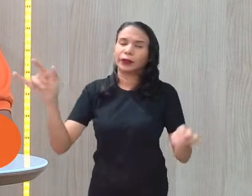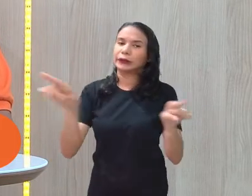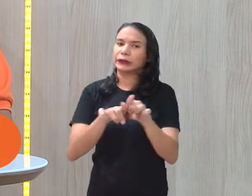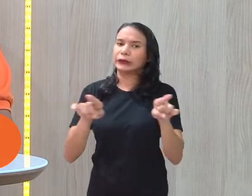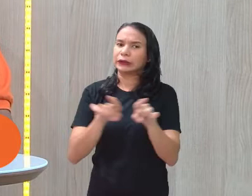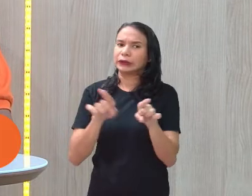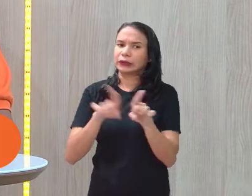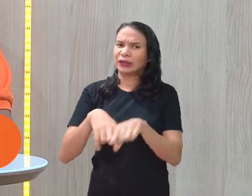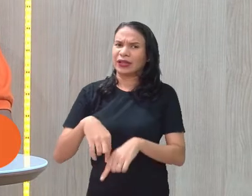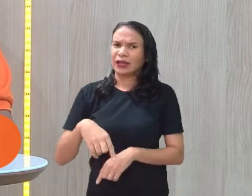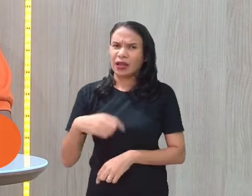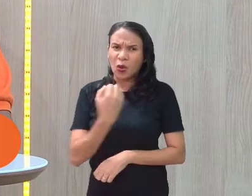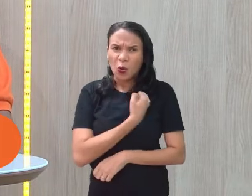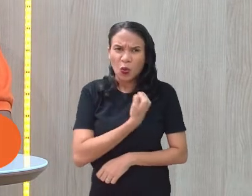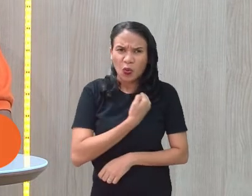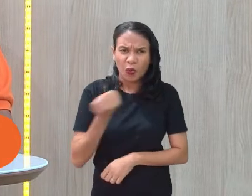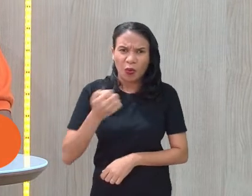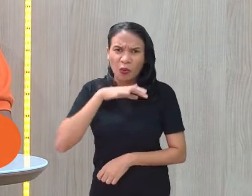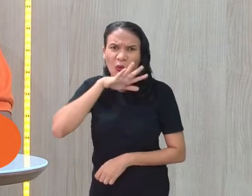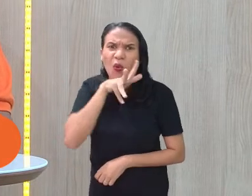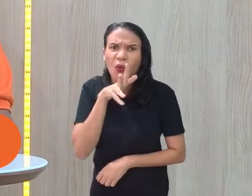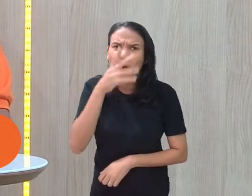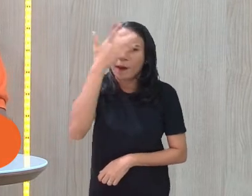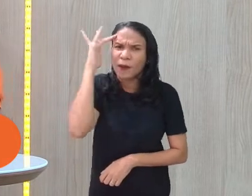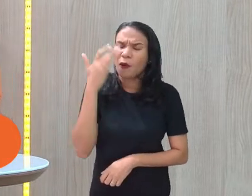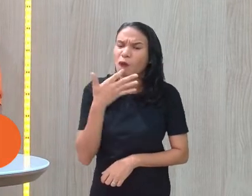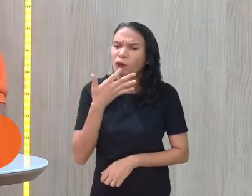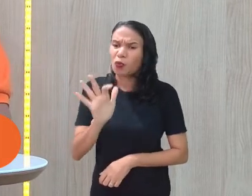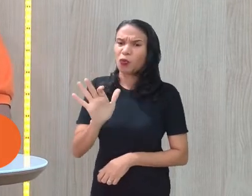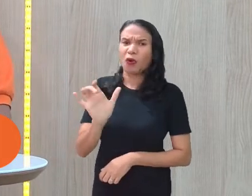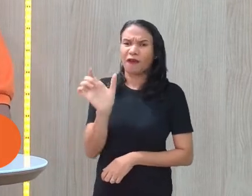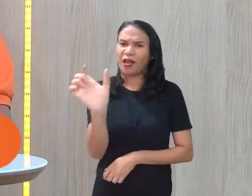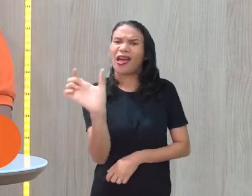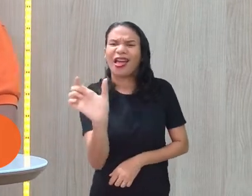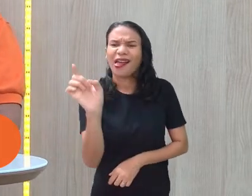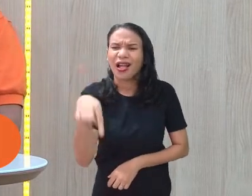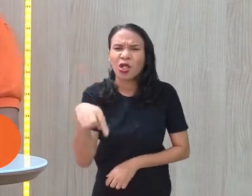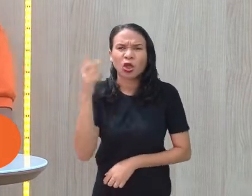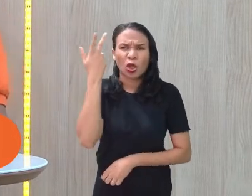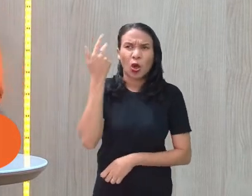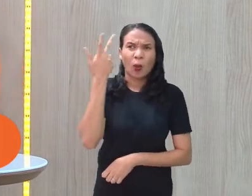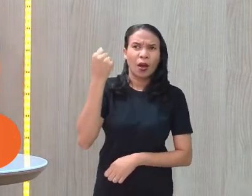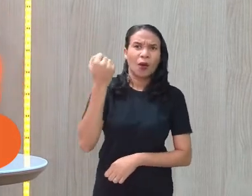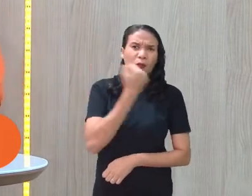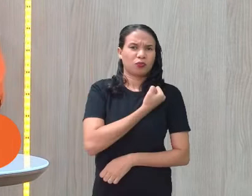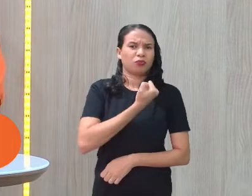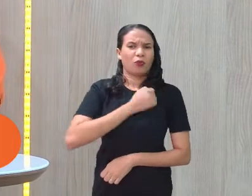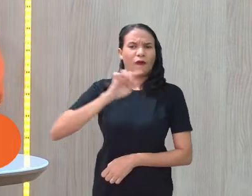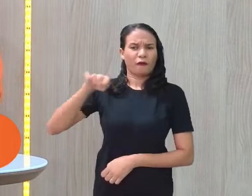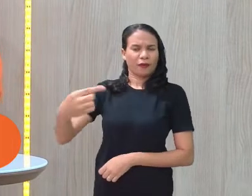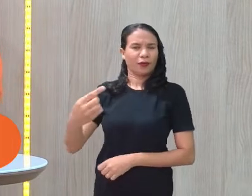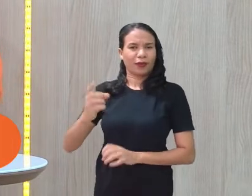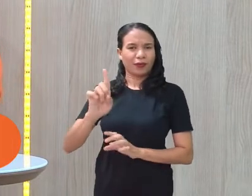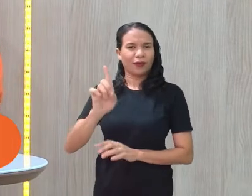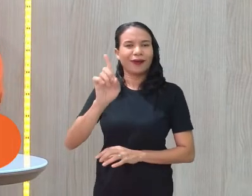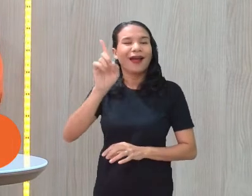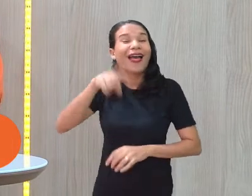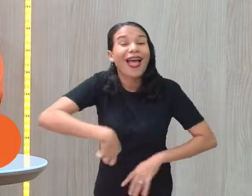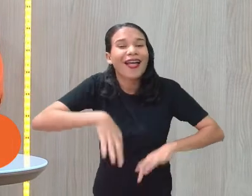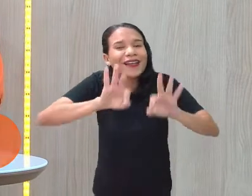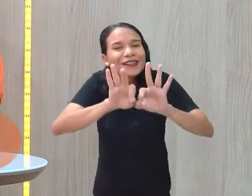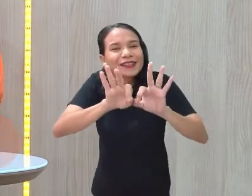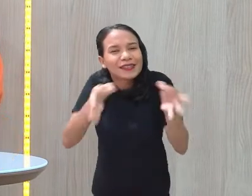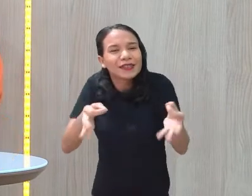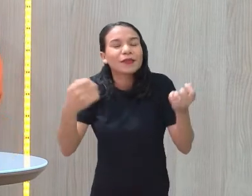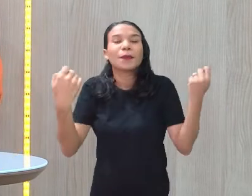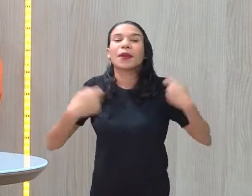aí é um número anormal, né? Ninguém conhece como número normal o número que tem vírgula. Mas é simples, pessoal.